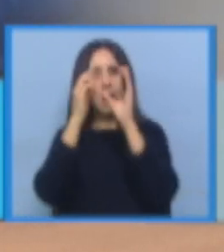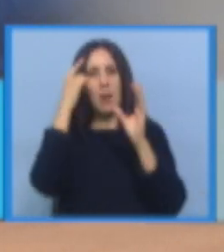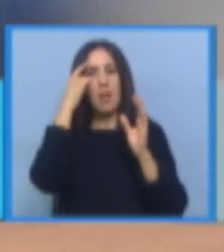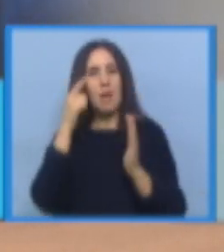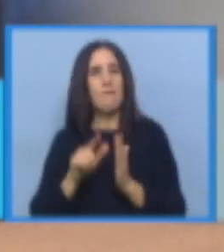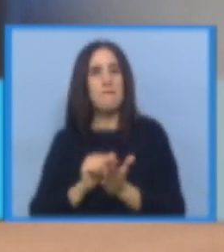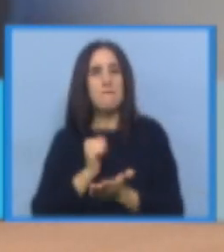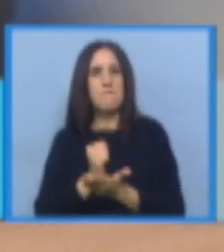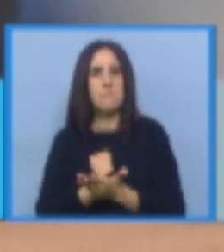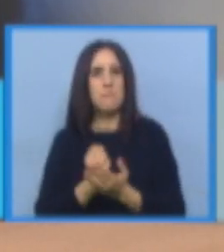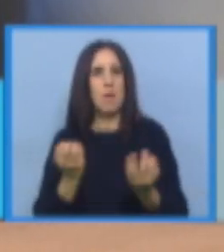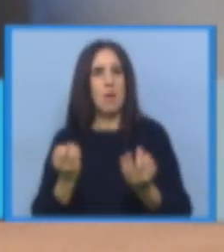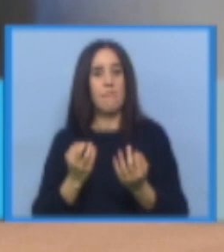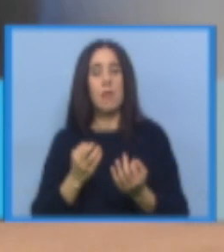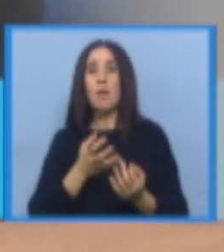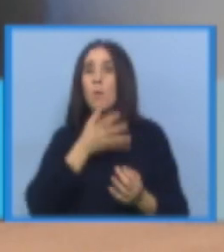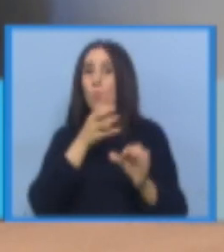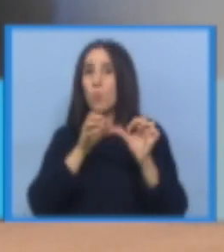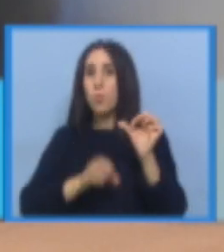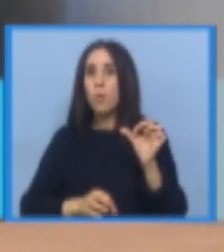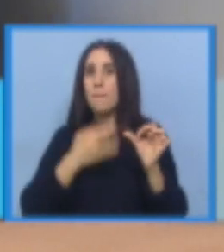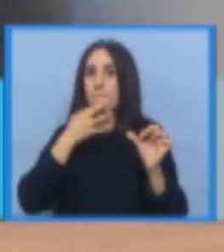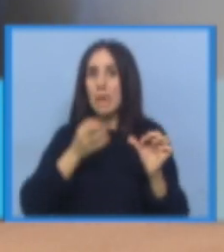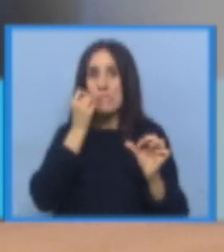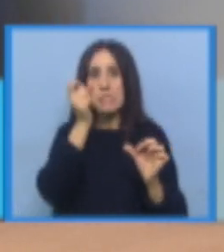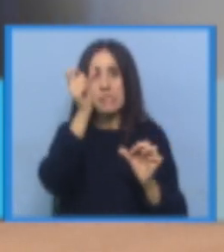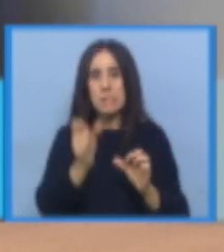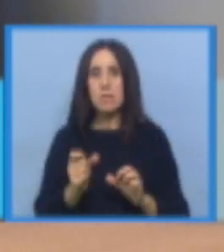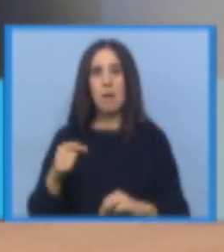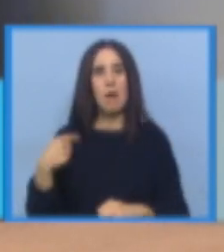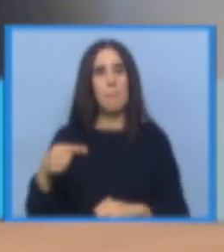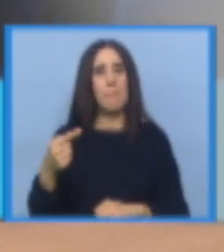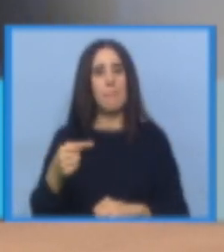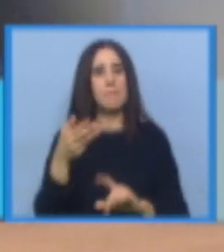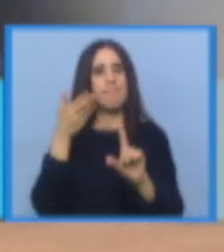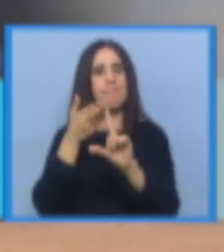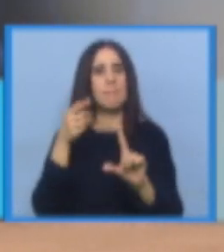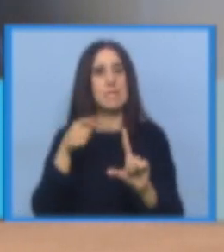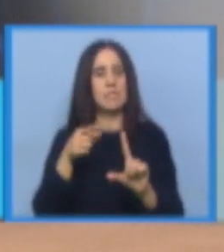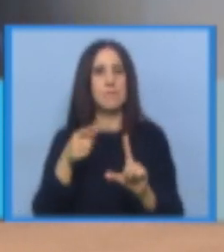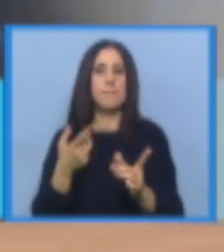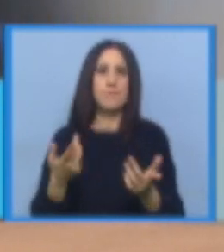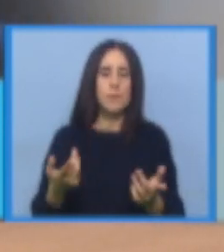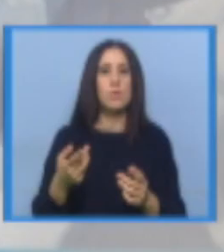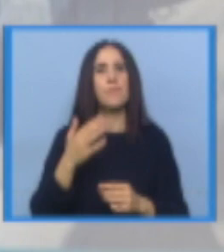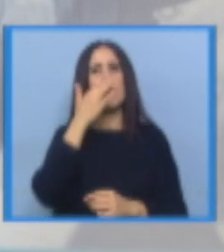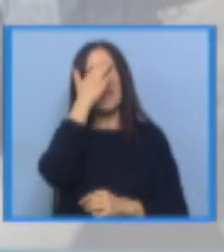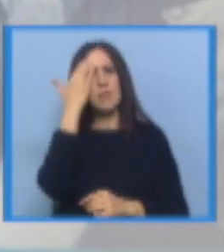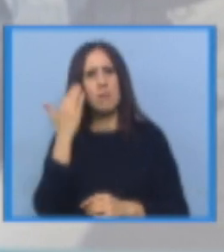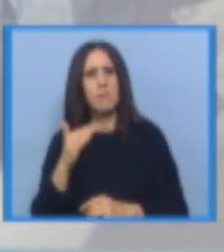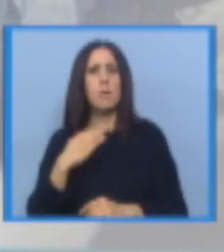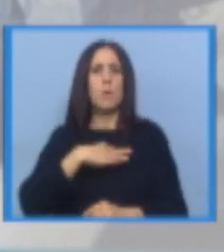presente. Aliás, todas as comunicações que ele nos faz diariamente vão nessa linha de, pronto, isto é difícil, o mundo